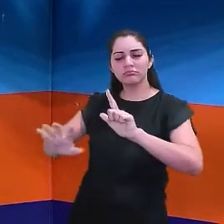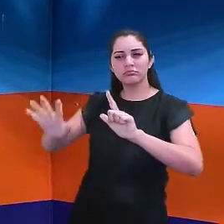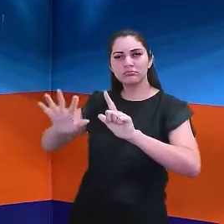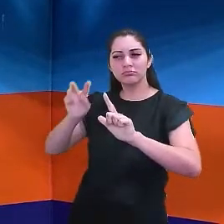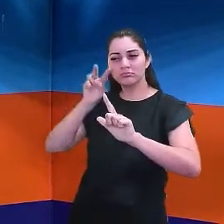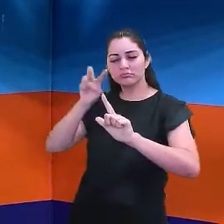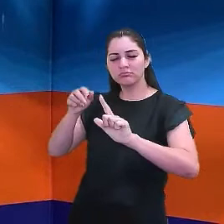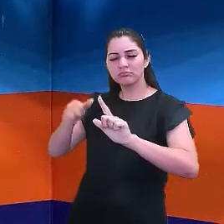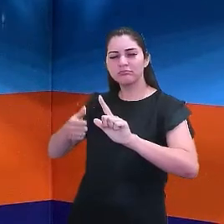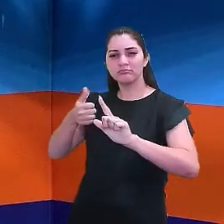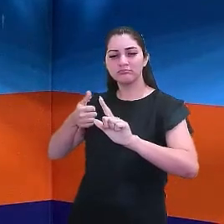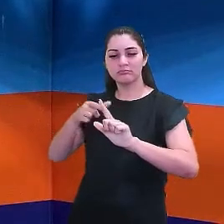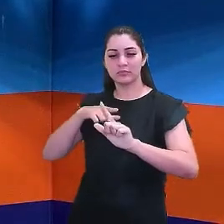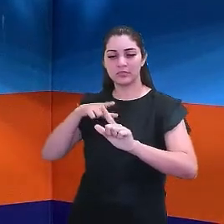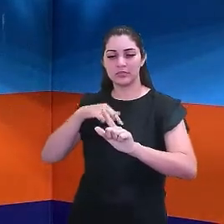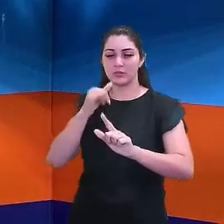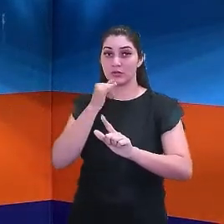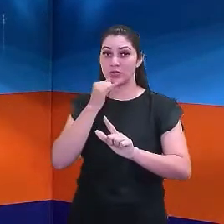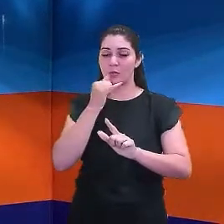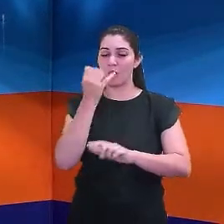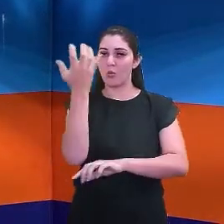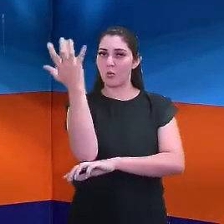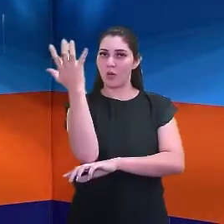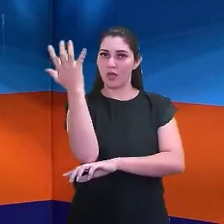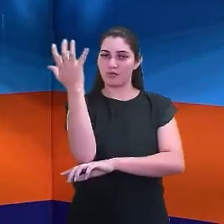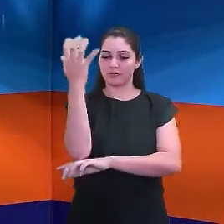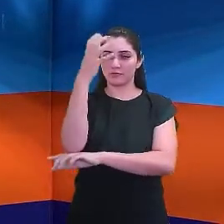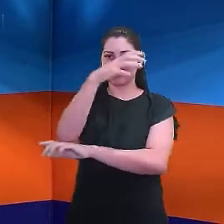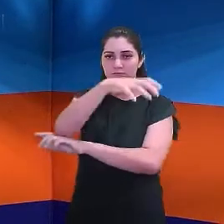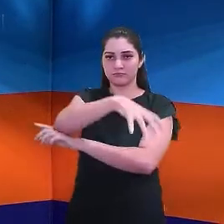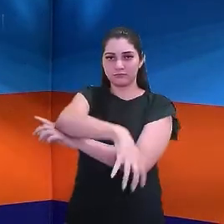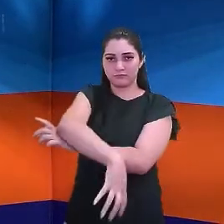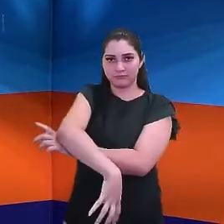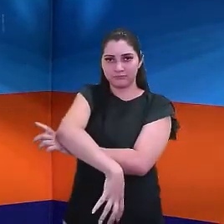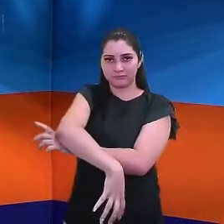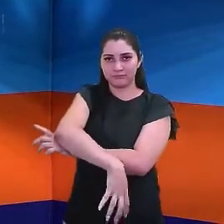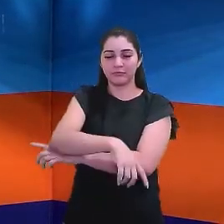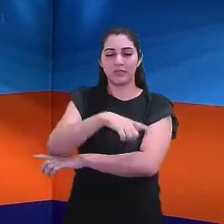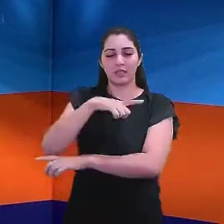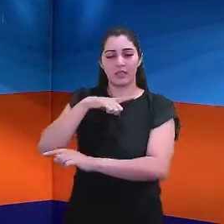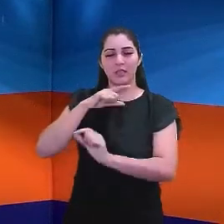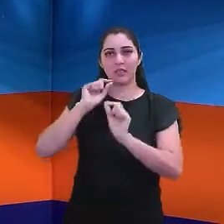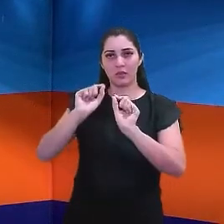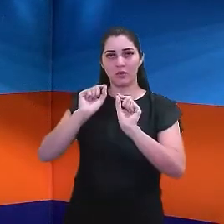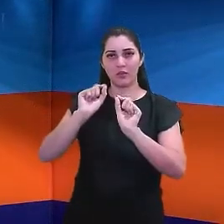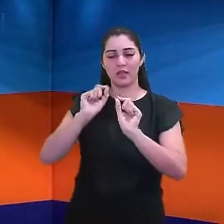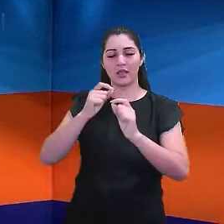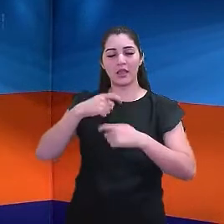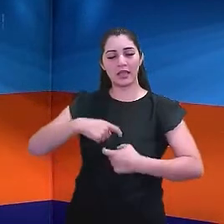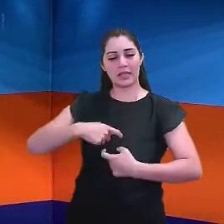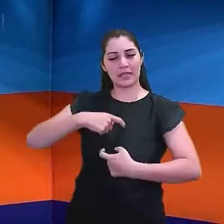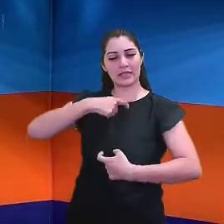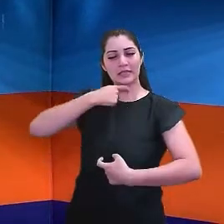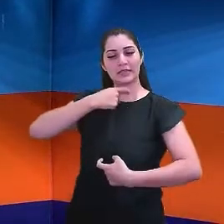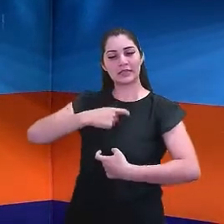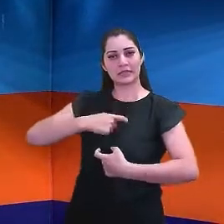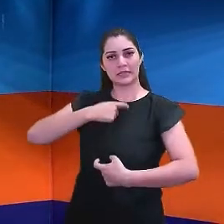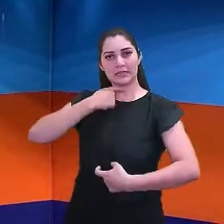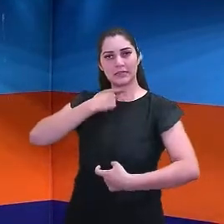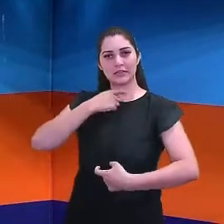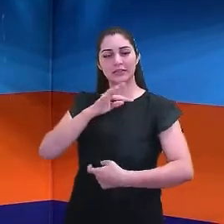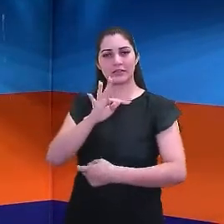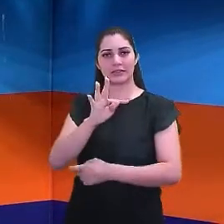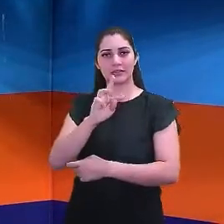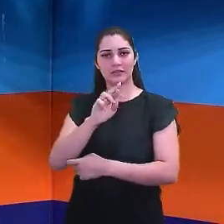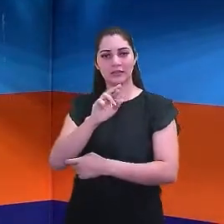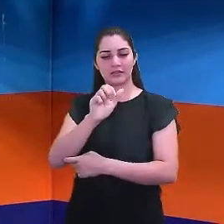vendo essa árvore aqui que está de cabeça para baixo. Você tem aqui, ó, a traqueia, que seria esse tronco dessa árvore, e aí essa árvore ela vai,